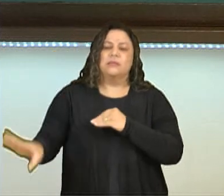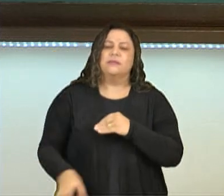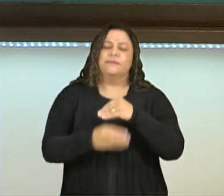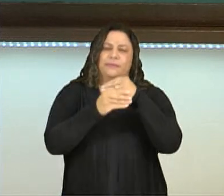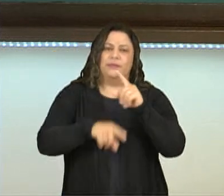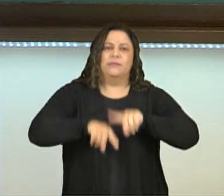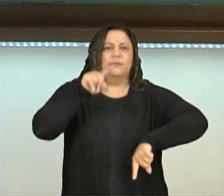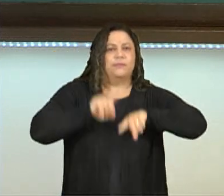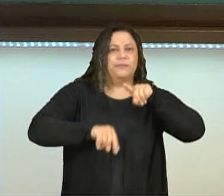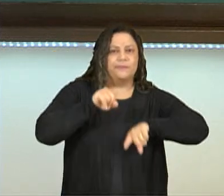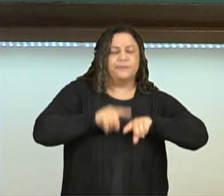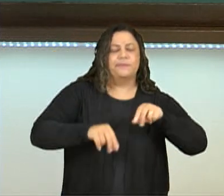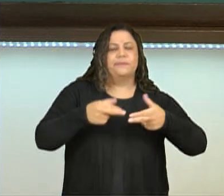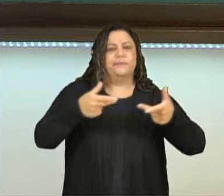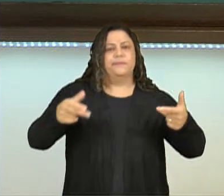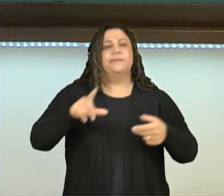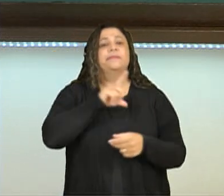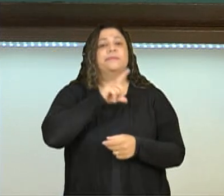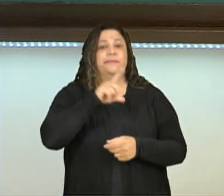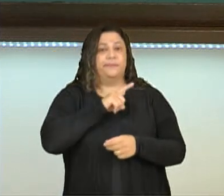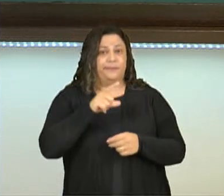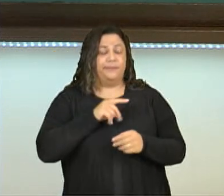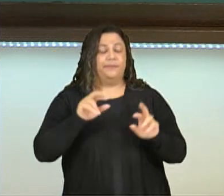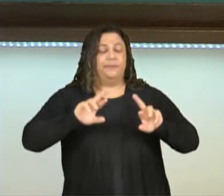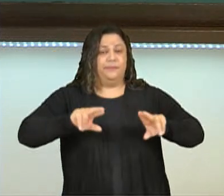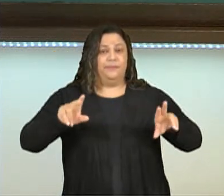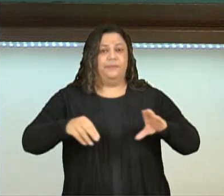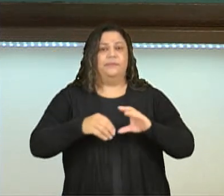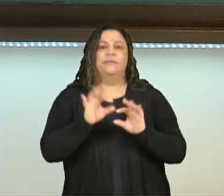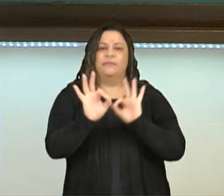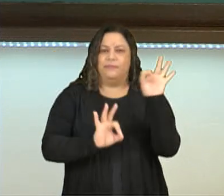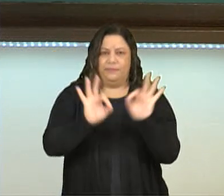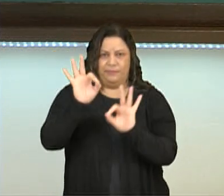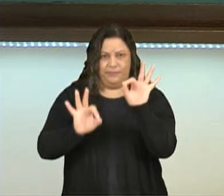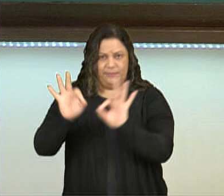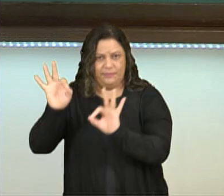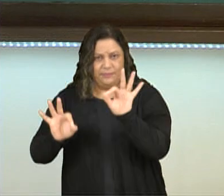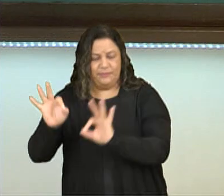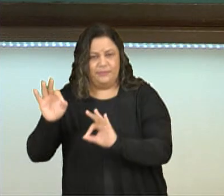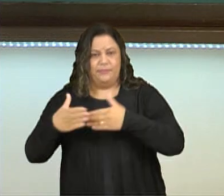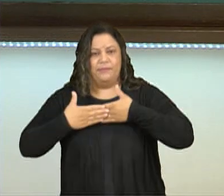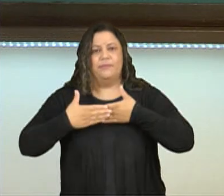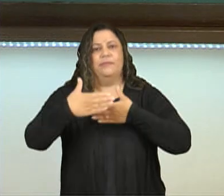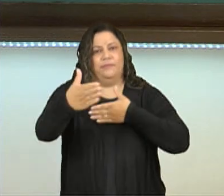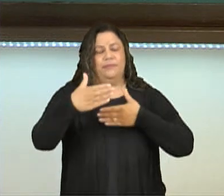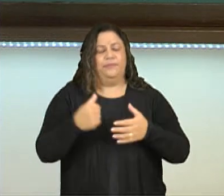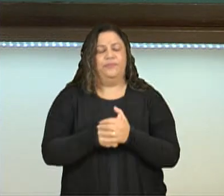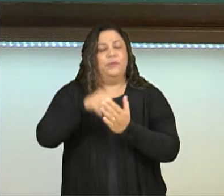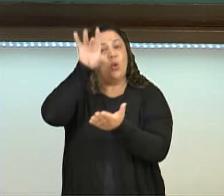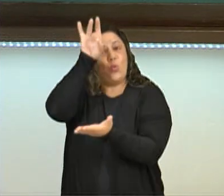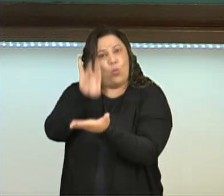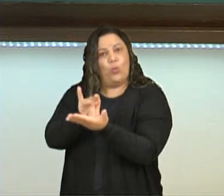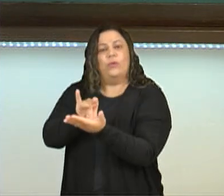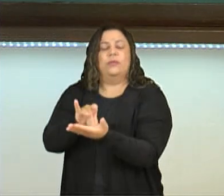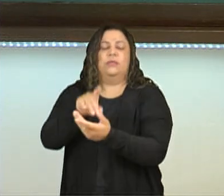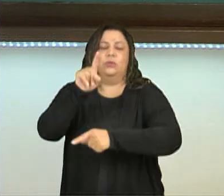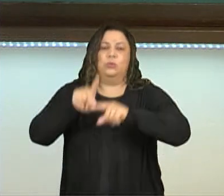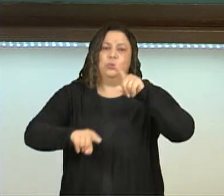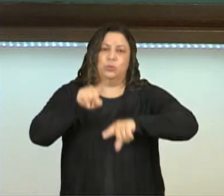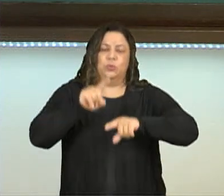produtos, sempre temos que ter a caracterização e a organização a partir do produto em sua origem. Então,